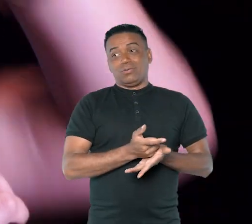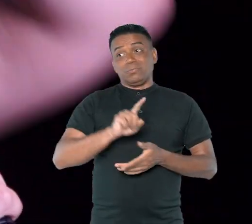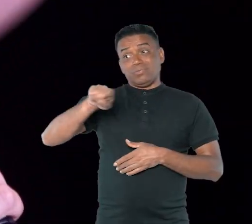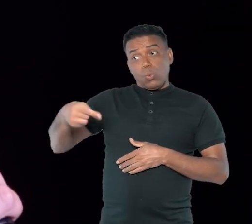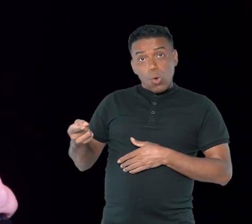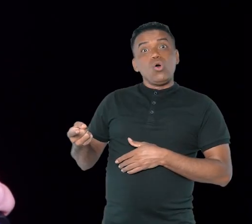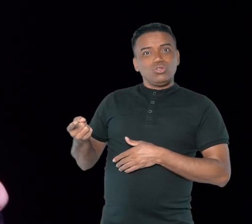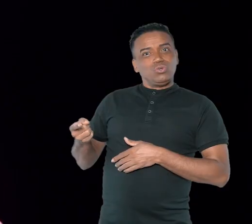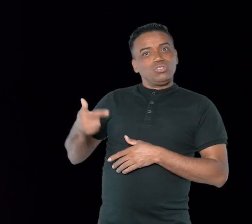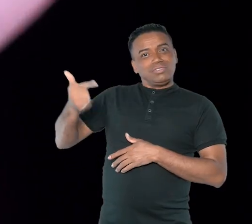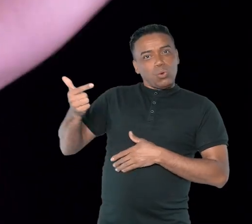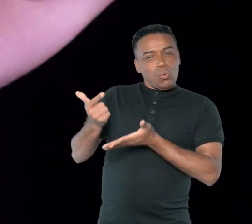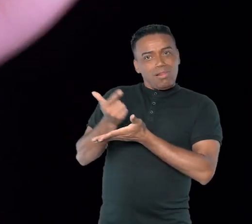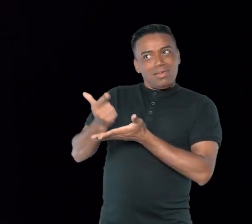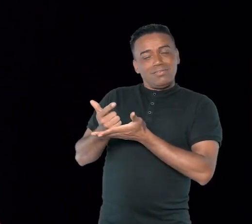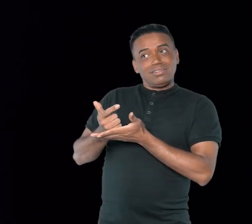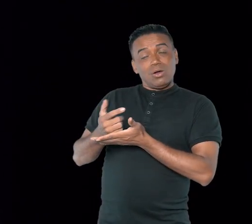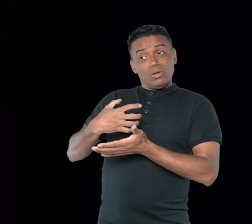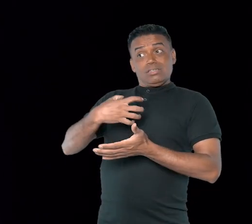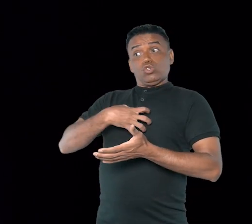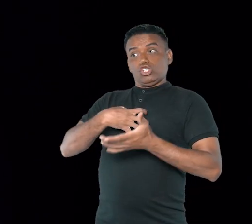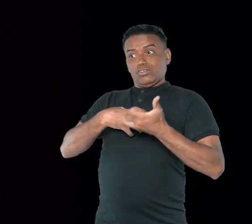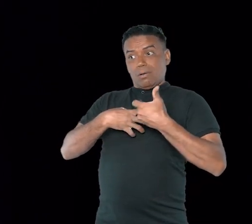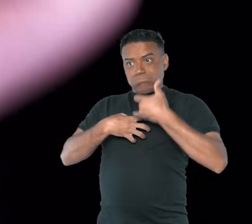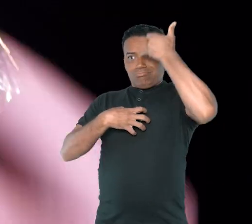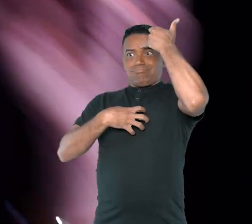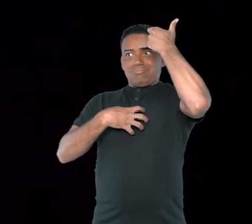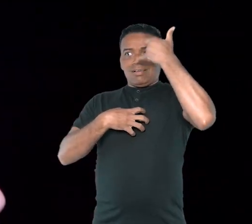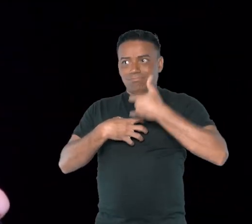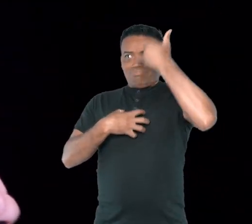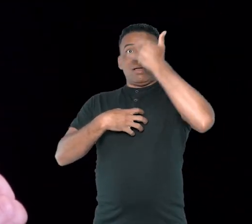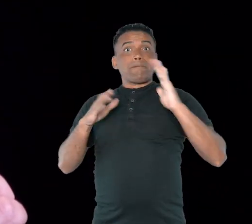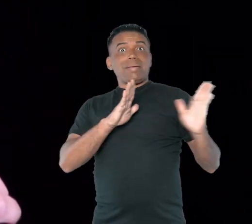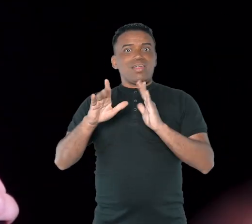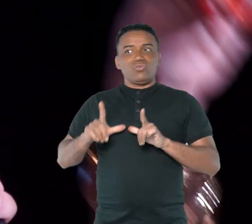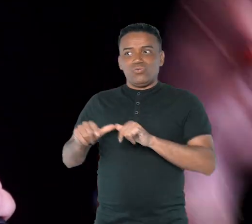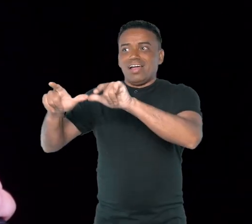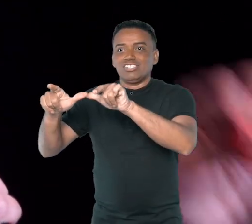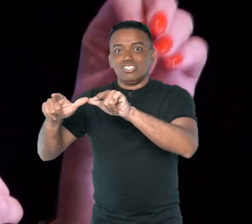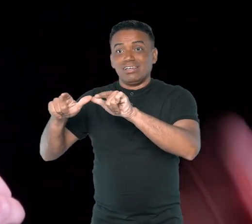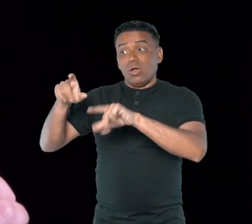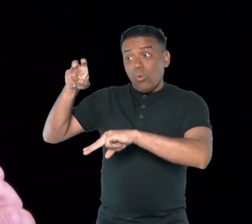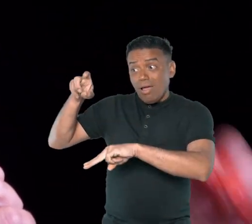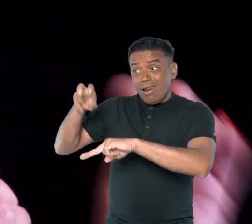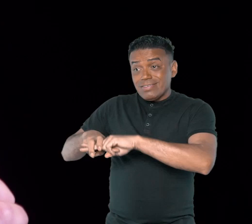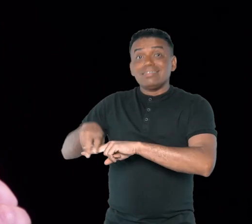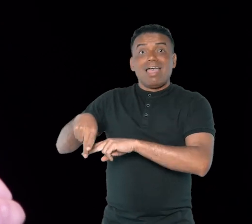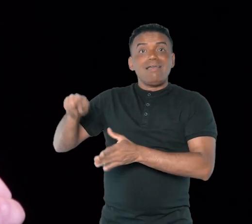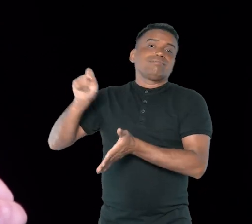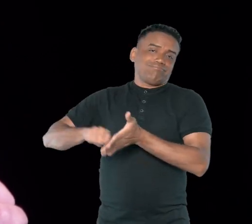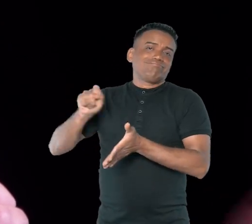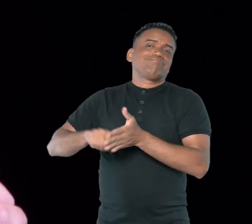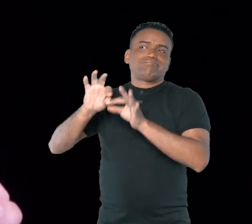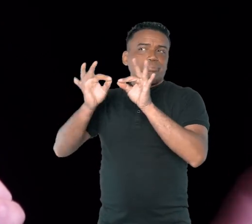tema acho que surgiu de uma maneira mais intuitiva, foi durante uma viagem, mas esse foi um livro que eu sentei e